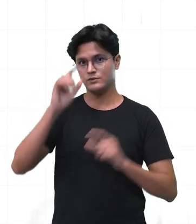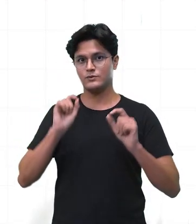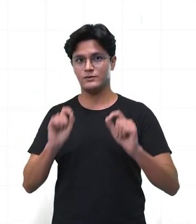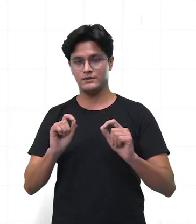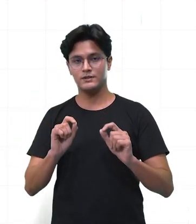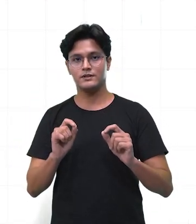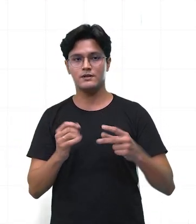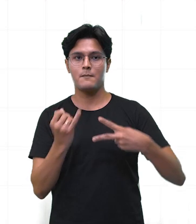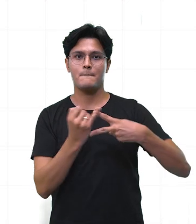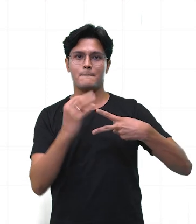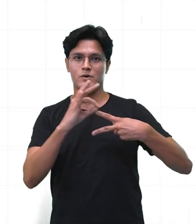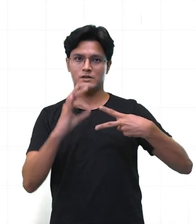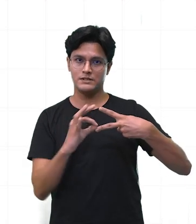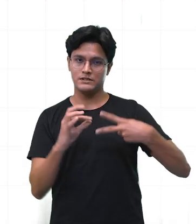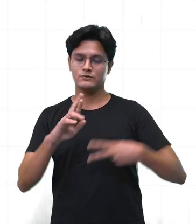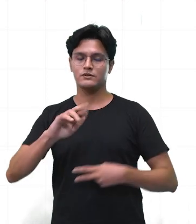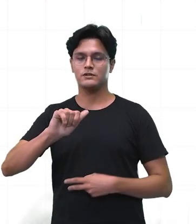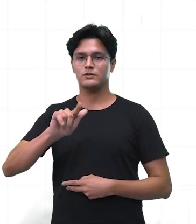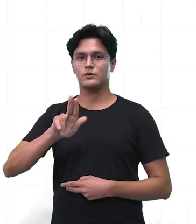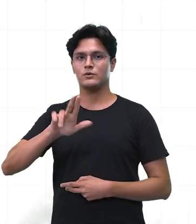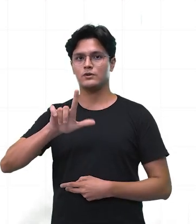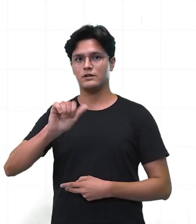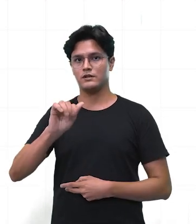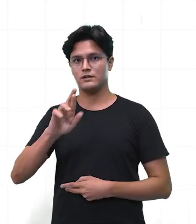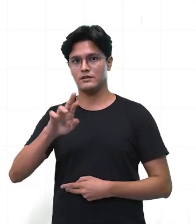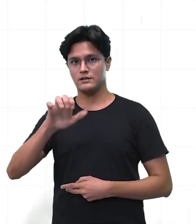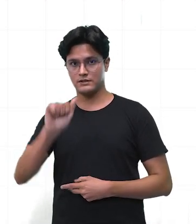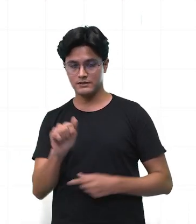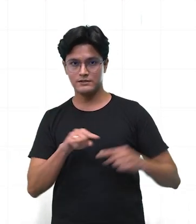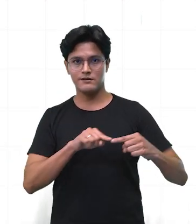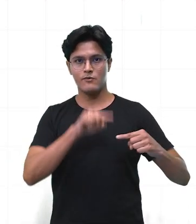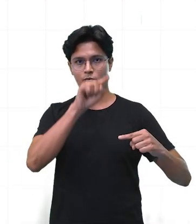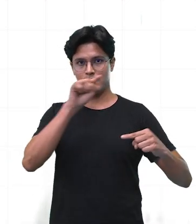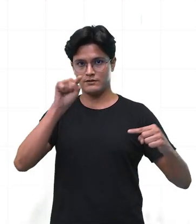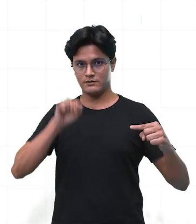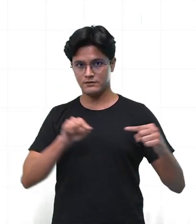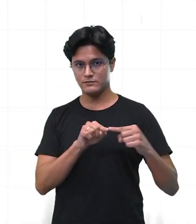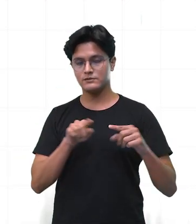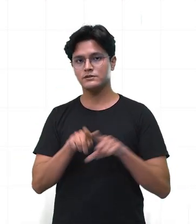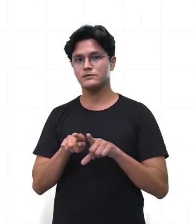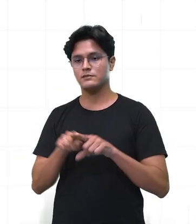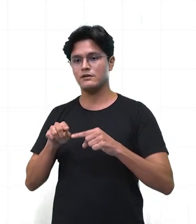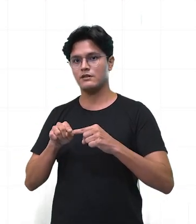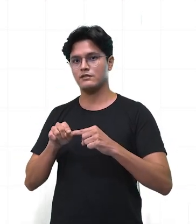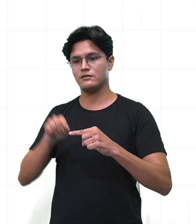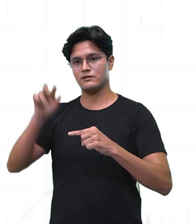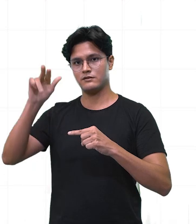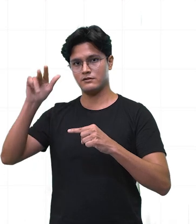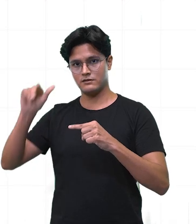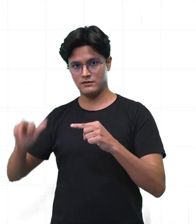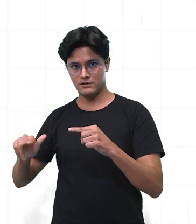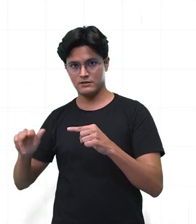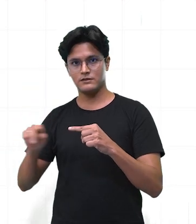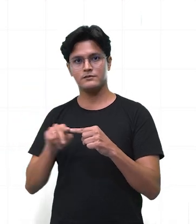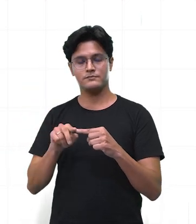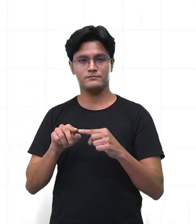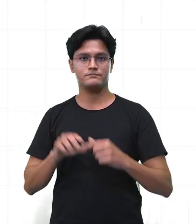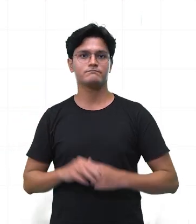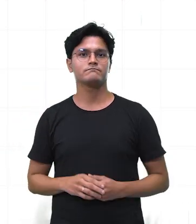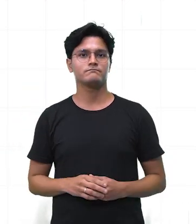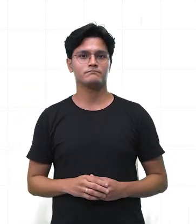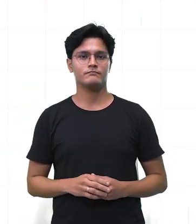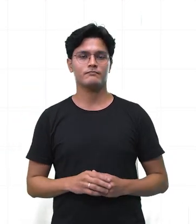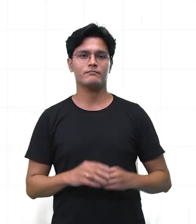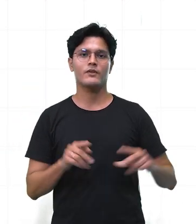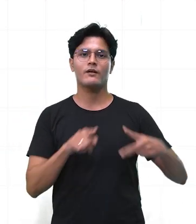polígonos regulares, quadrados e triângulos equiláteros. O detalhamento são relações entre ângulos internos